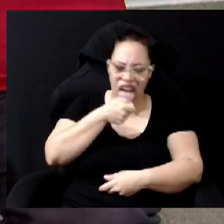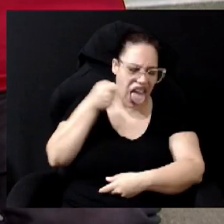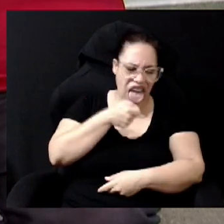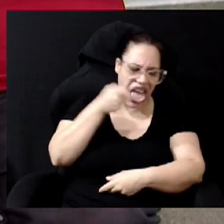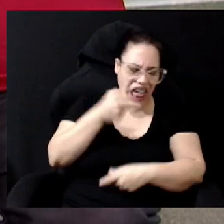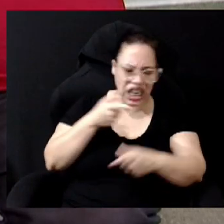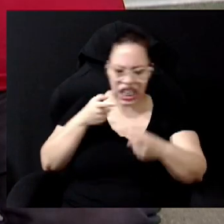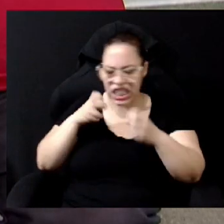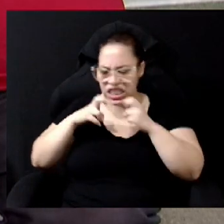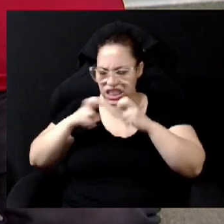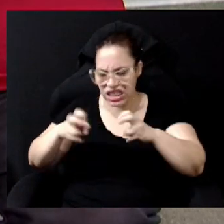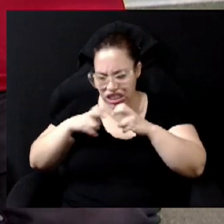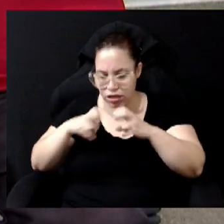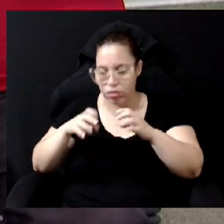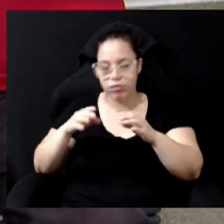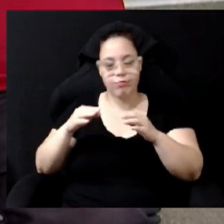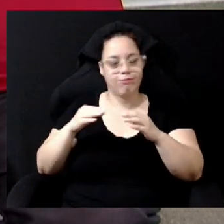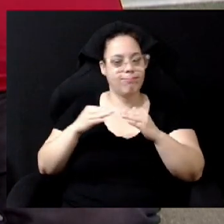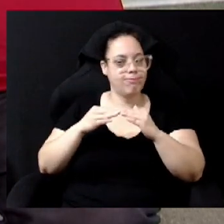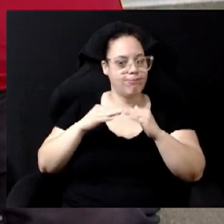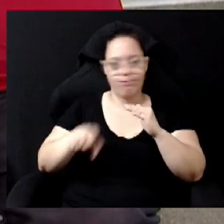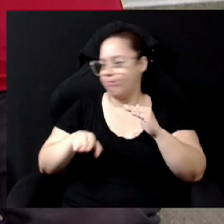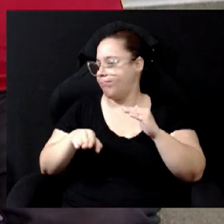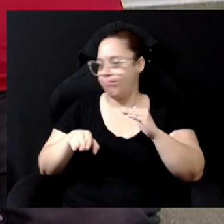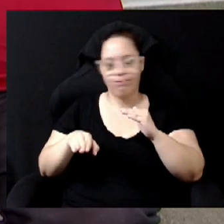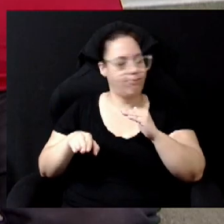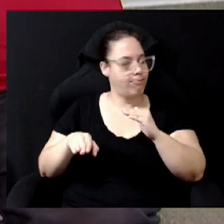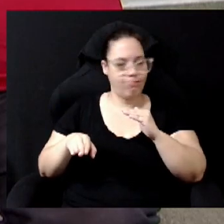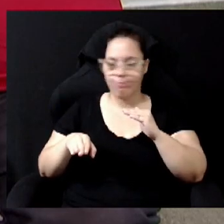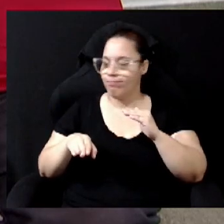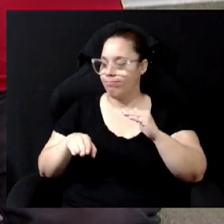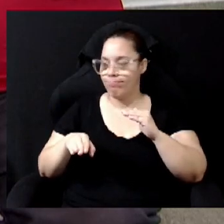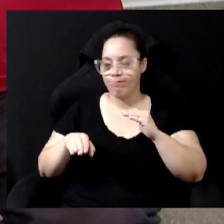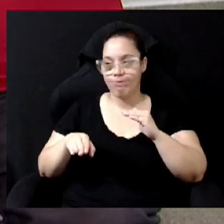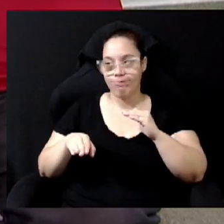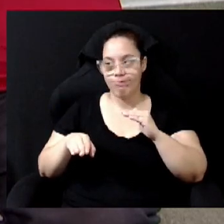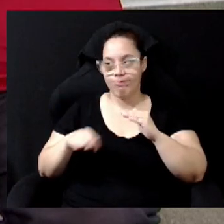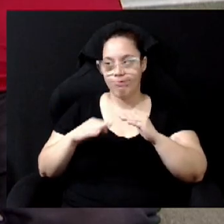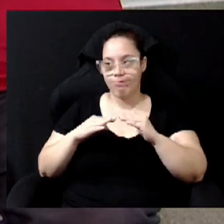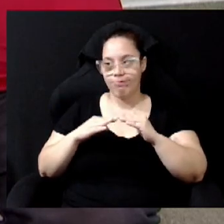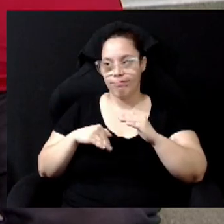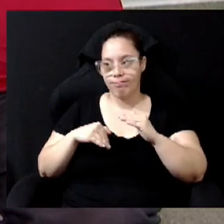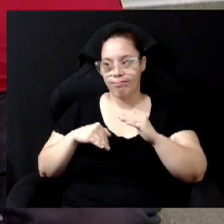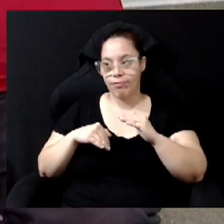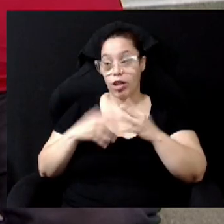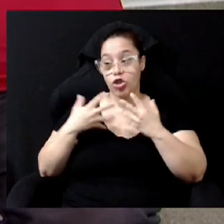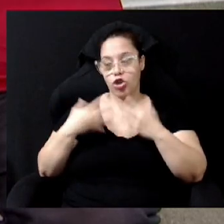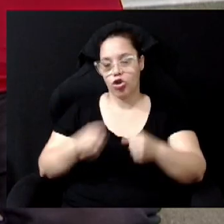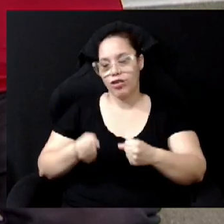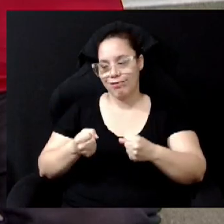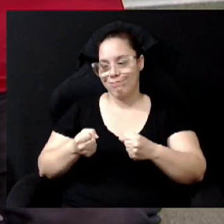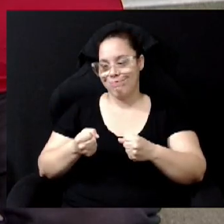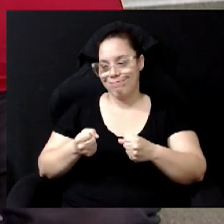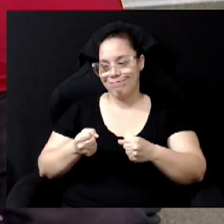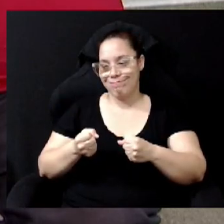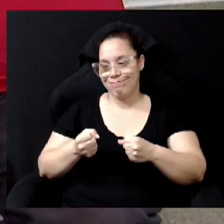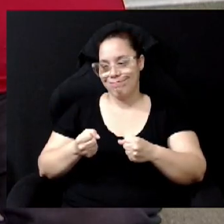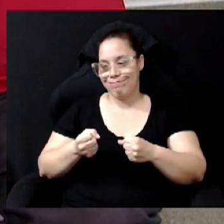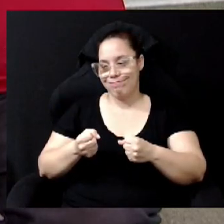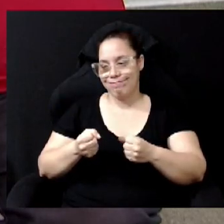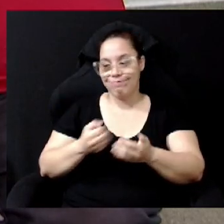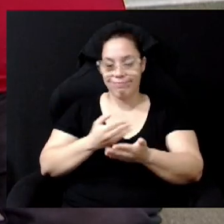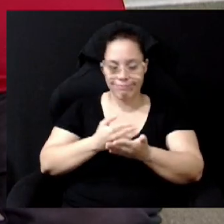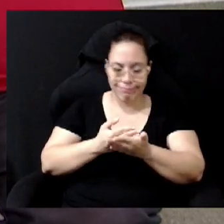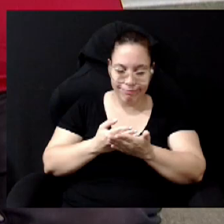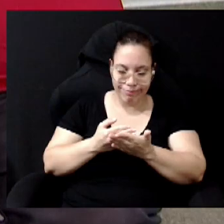gente não concorda com a violência, diz para ele que isso não é bacana, mas, ao mesmo tempo, a gente não julga, a gente acolhe. Então, quando a gente começa a fazer esse processo, como a